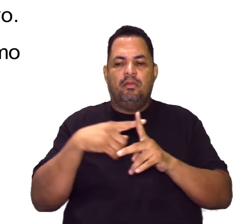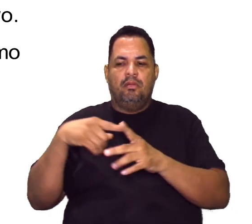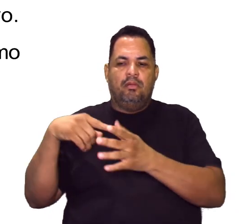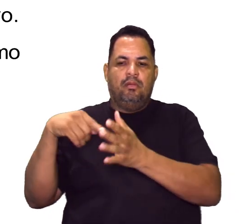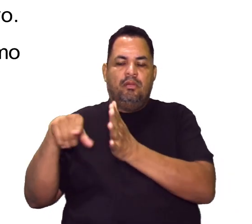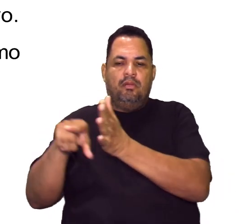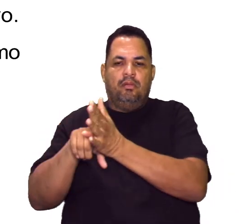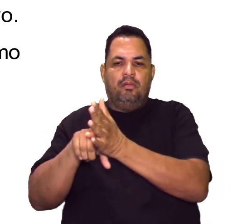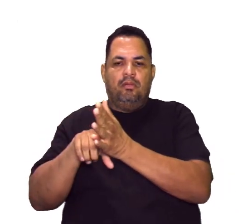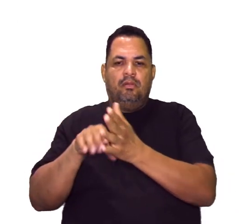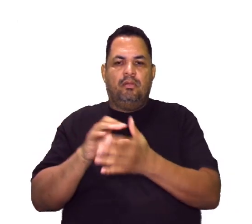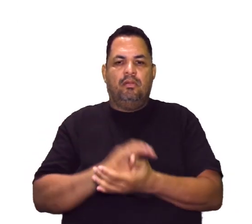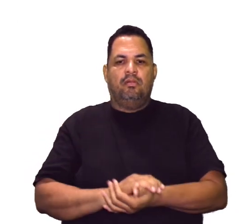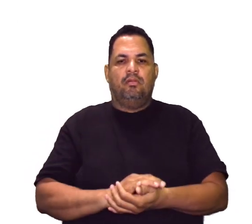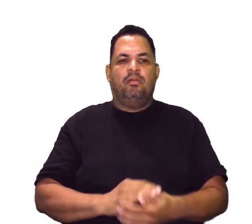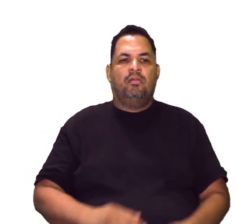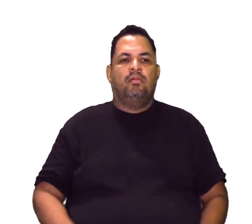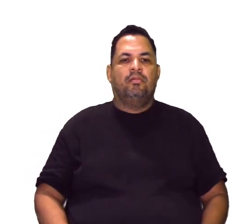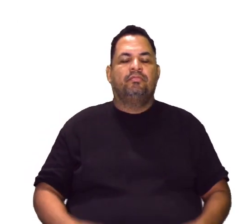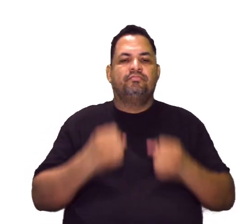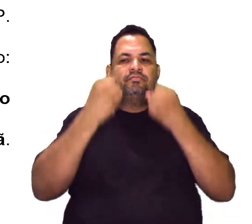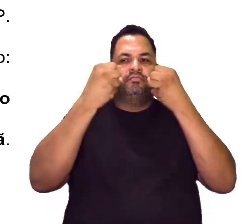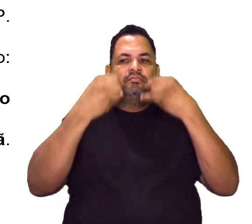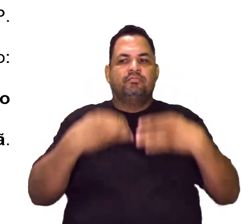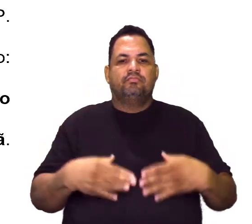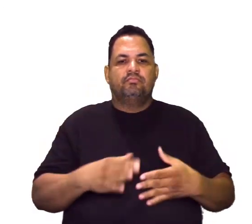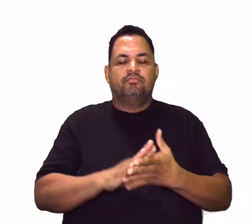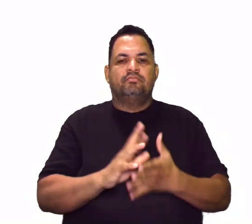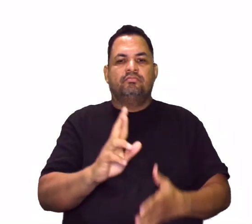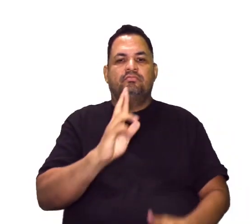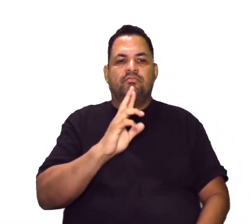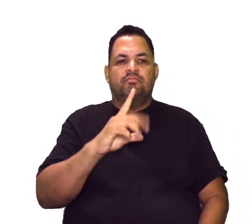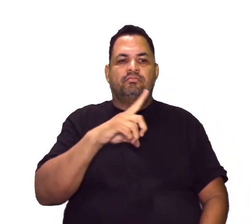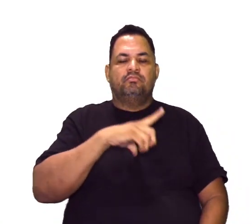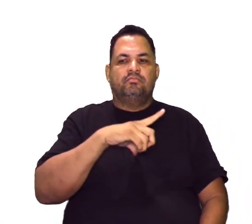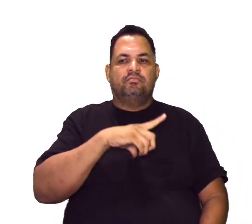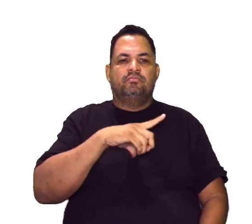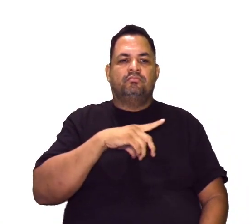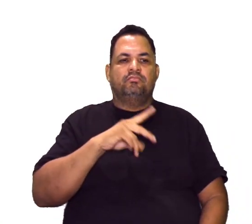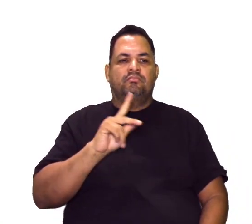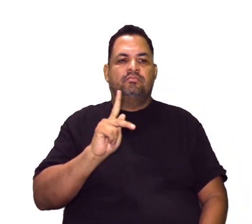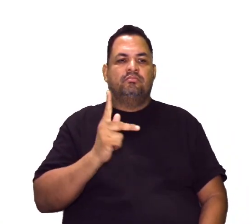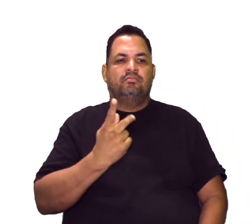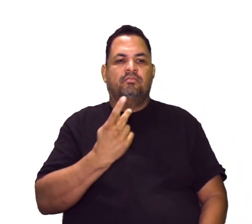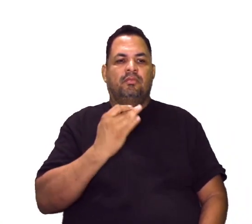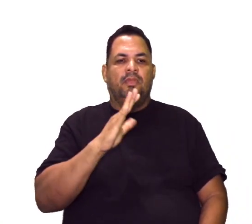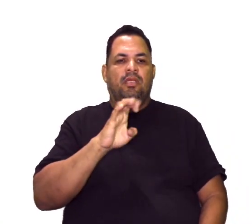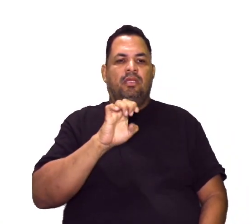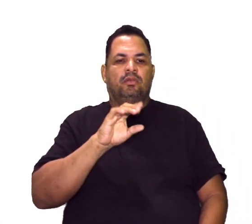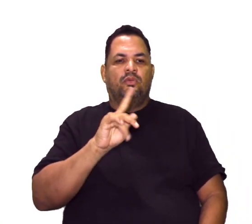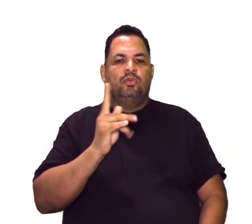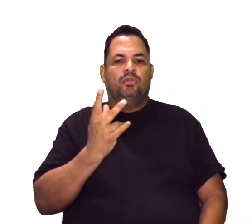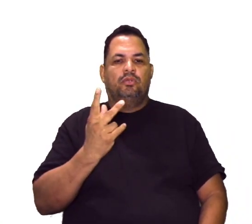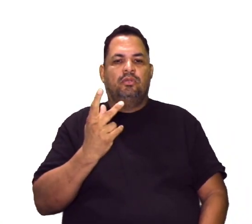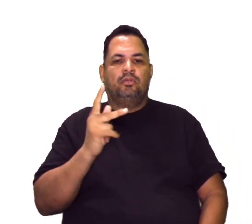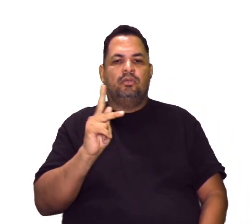polaridade daquele composto. Justificando aqui, olha só, nós temos que o haleto de hidrogênio